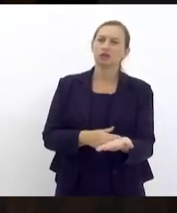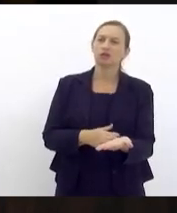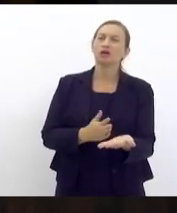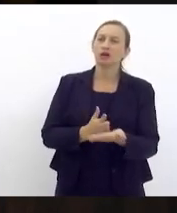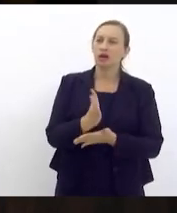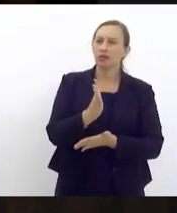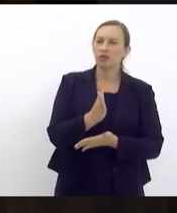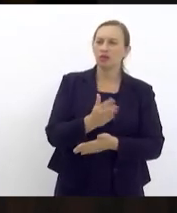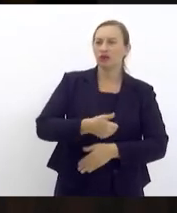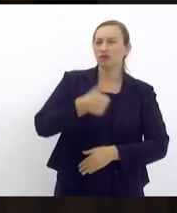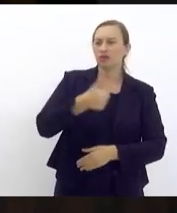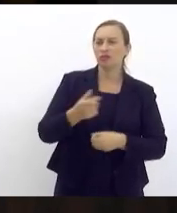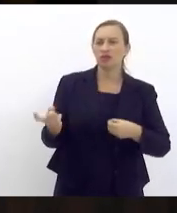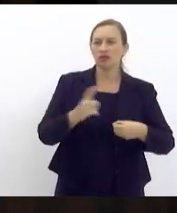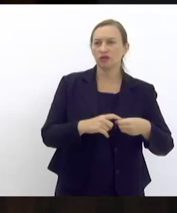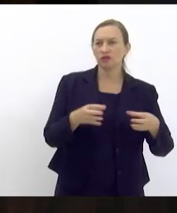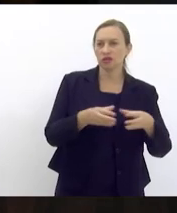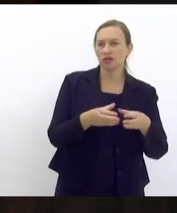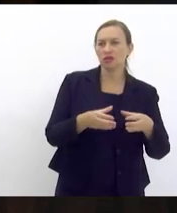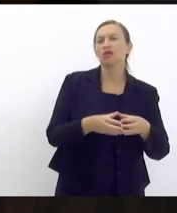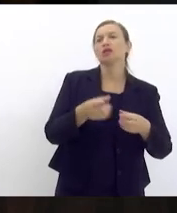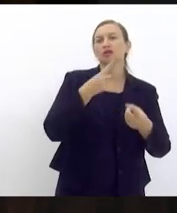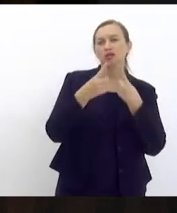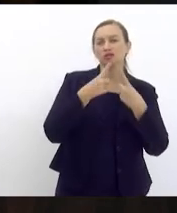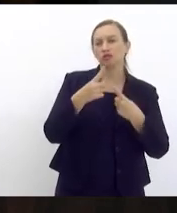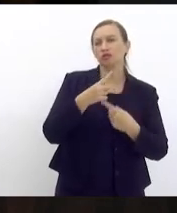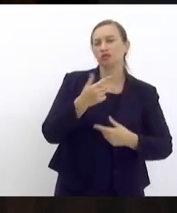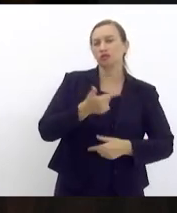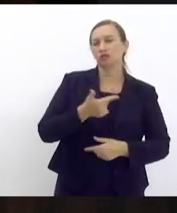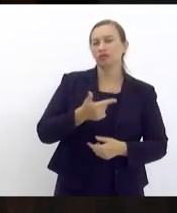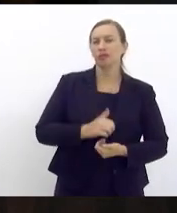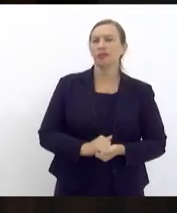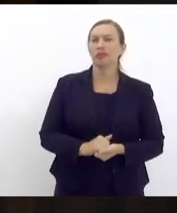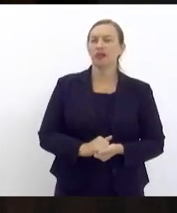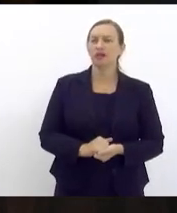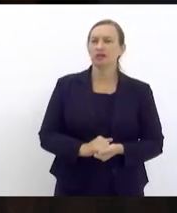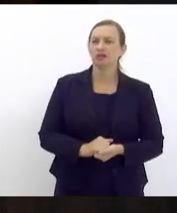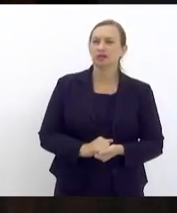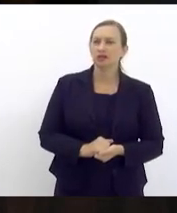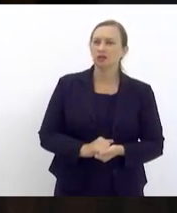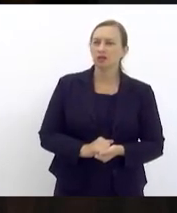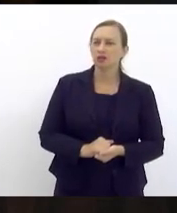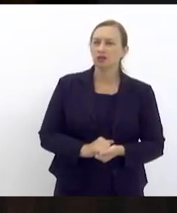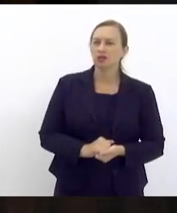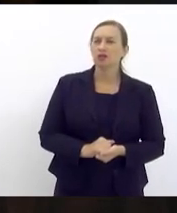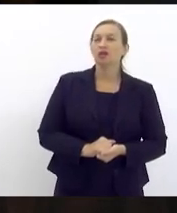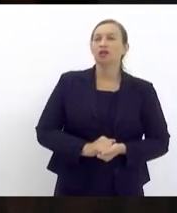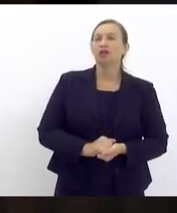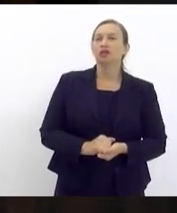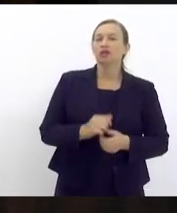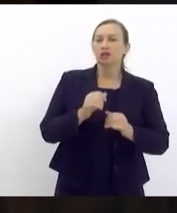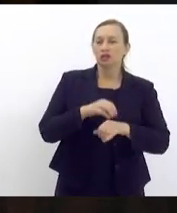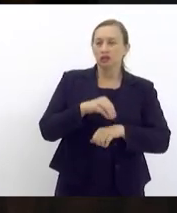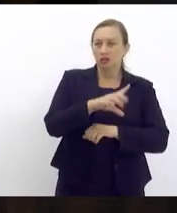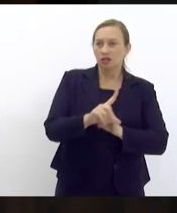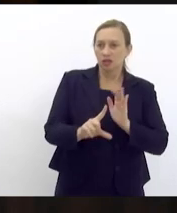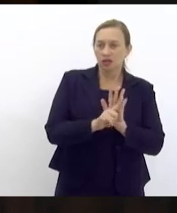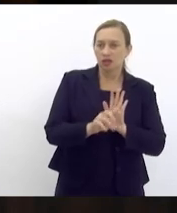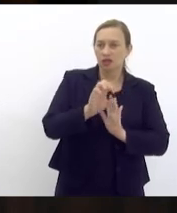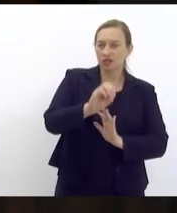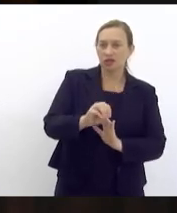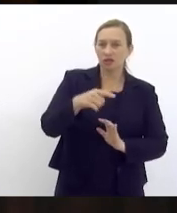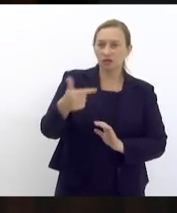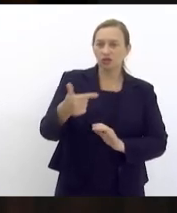aprovada em primeira e retorna em segunda anuncio em discussão única indicação Legislativa número 02